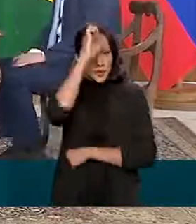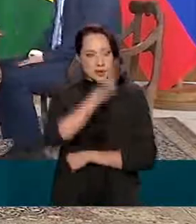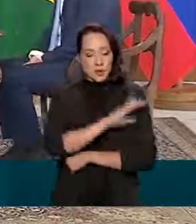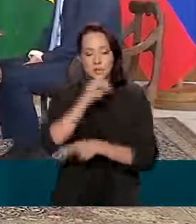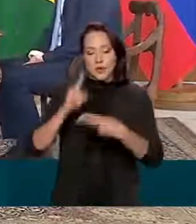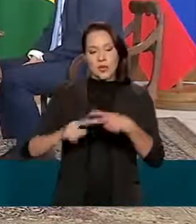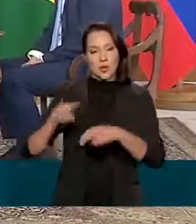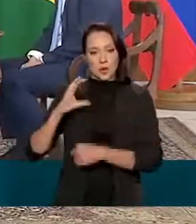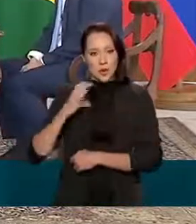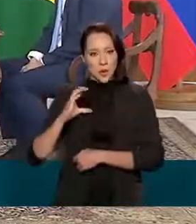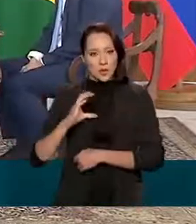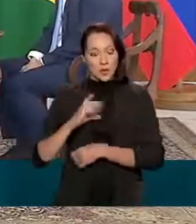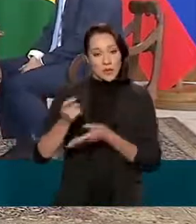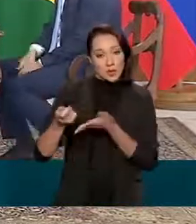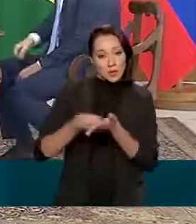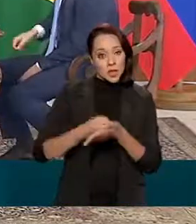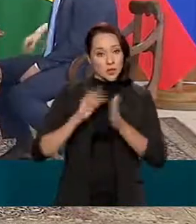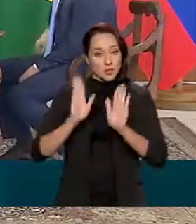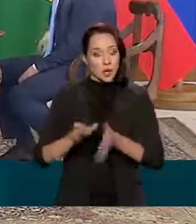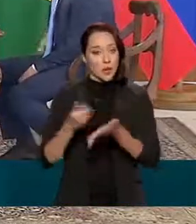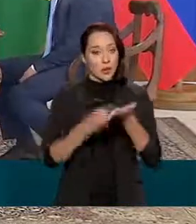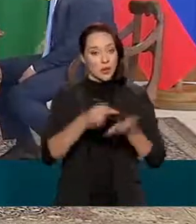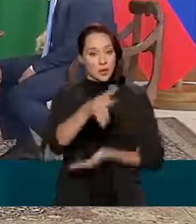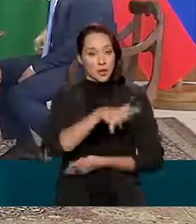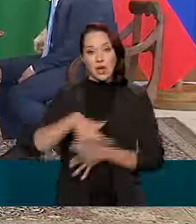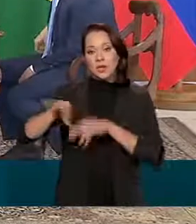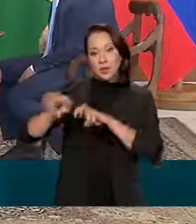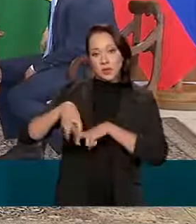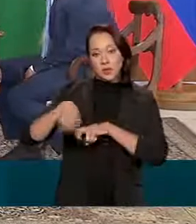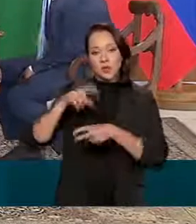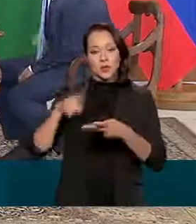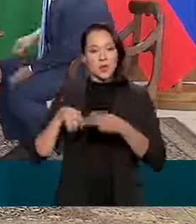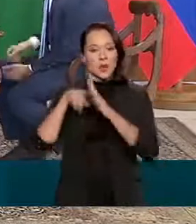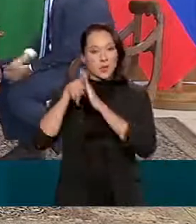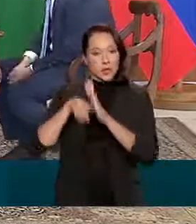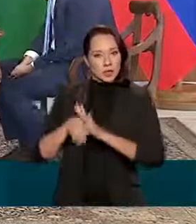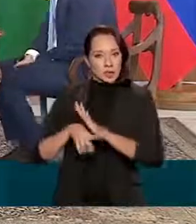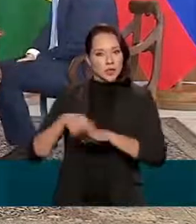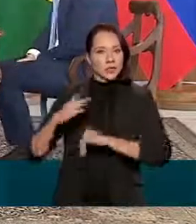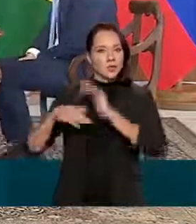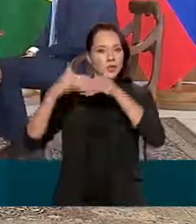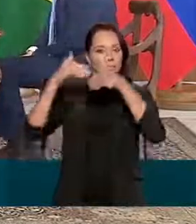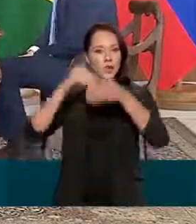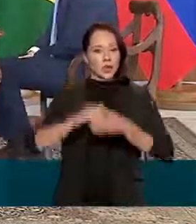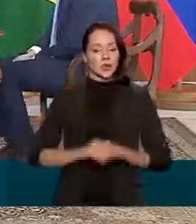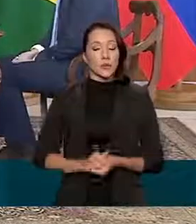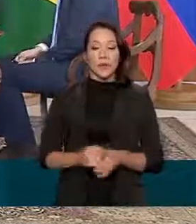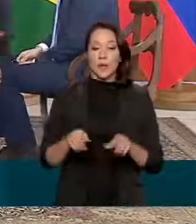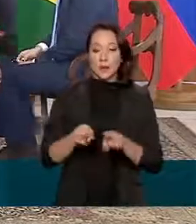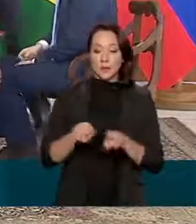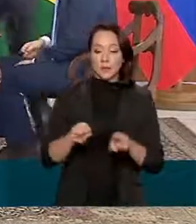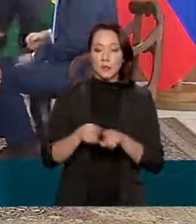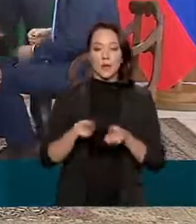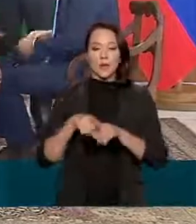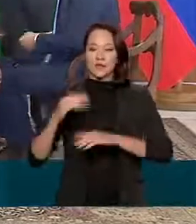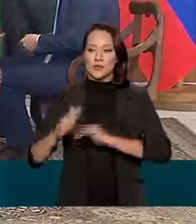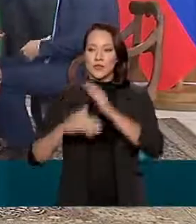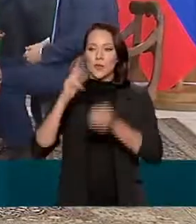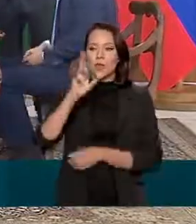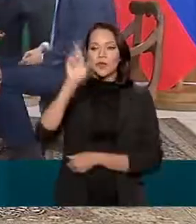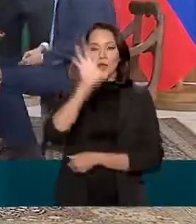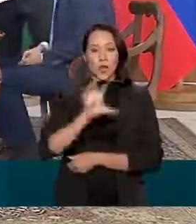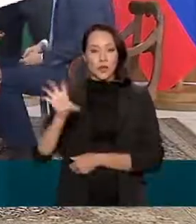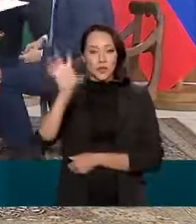foram assinados portanto acordos na área de agricultura pesquisa e desenvolvimento e também desenvolvimento